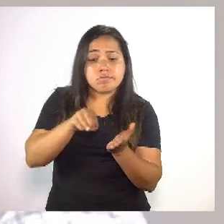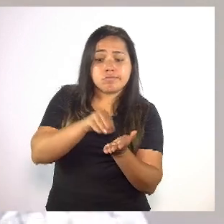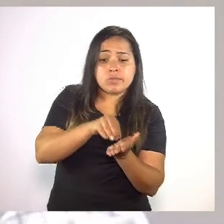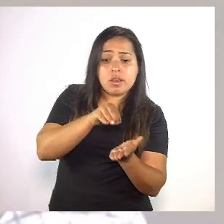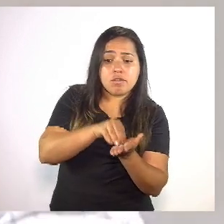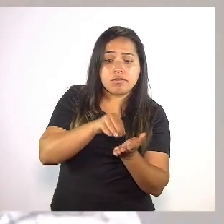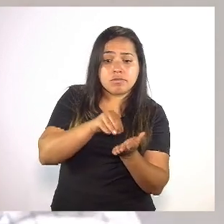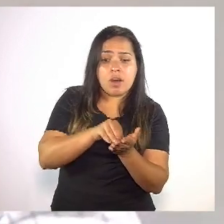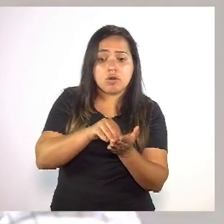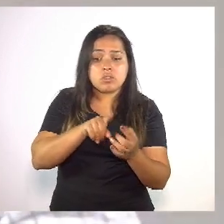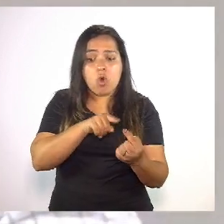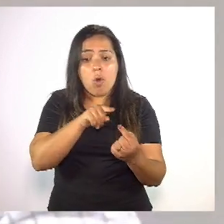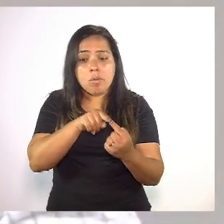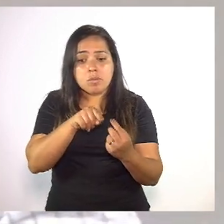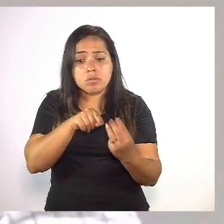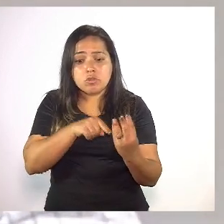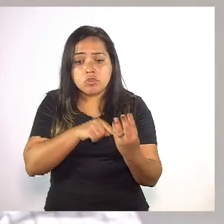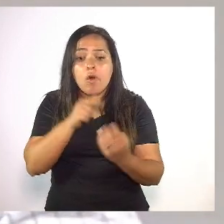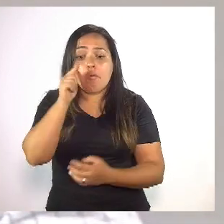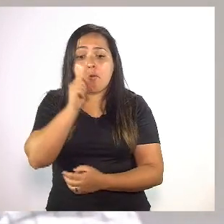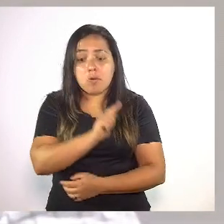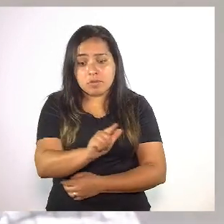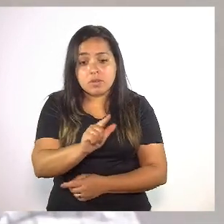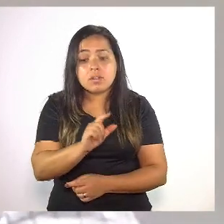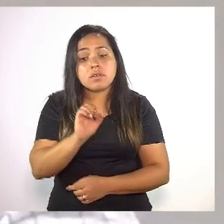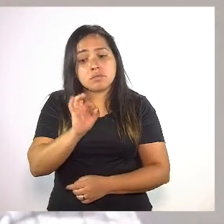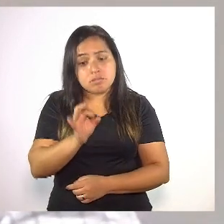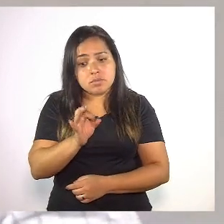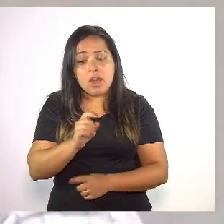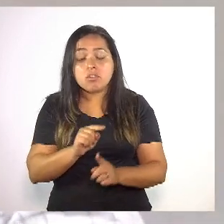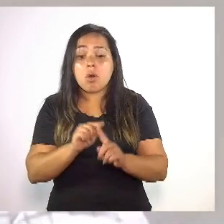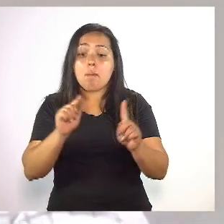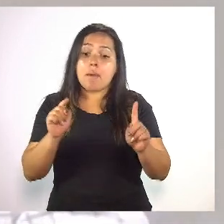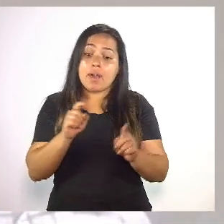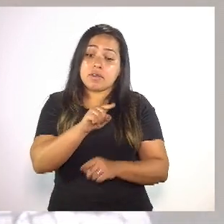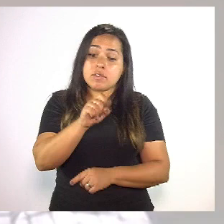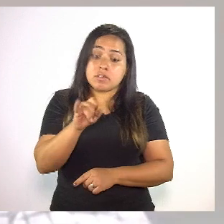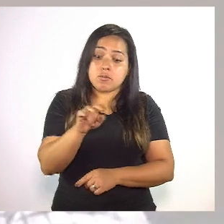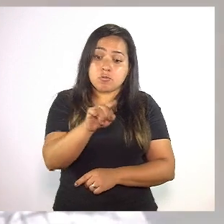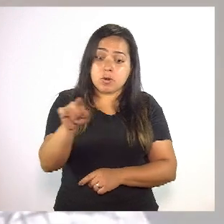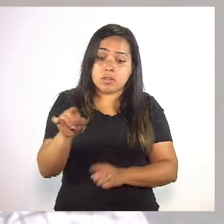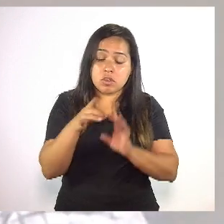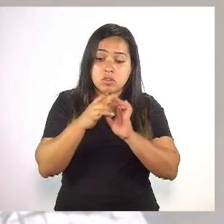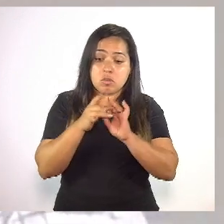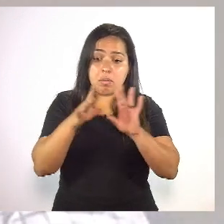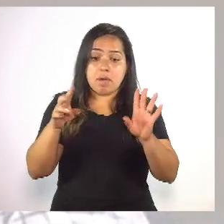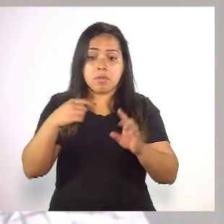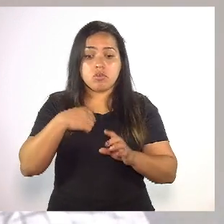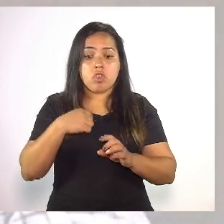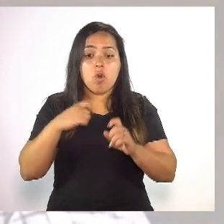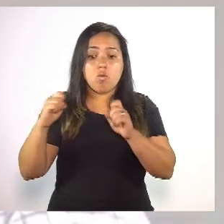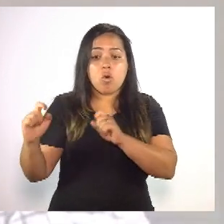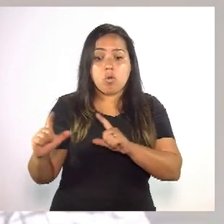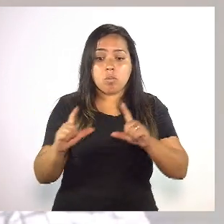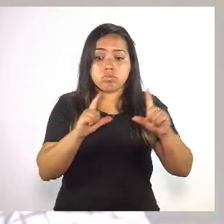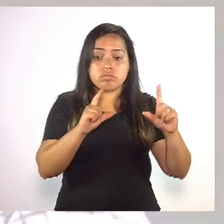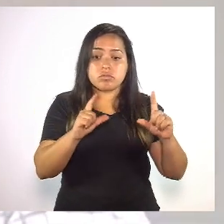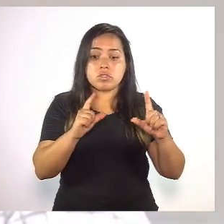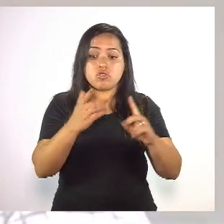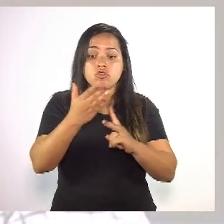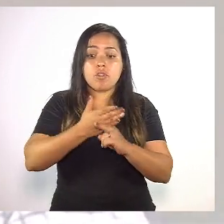alcançado todos os nossos objetivos. Se os senhores me permitirem, eu vou dividir a minha tela para